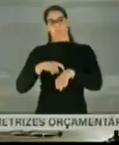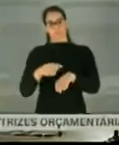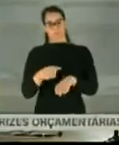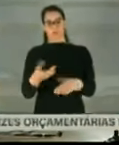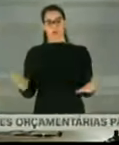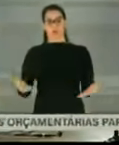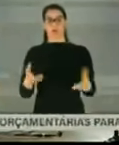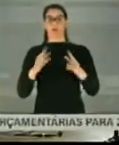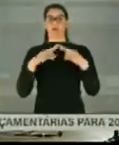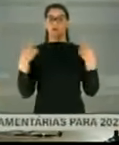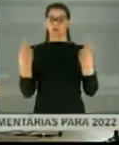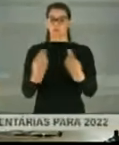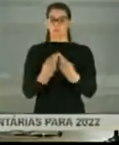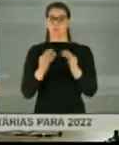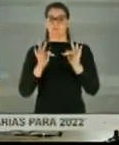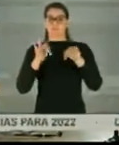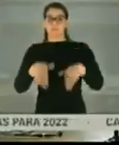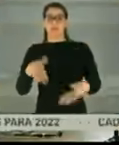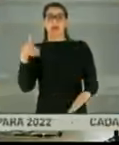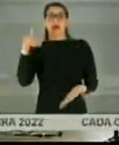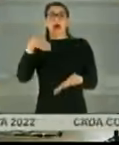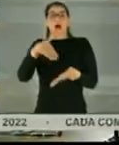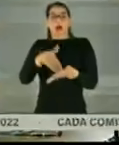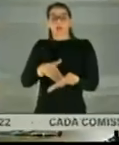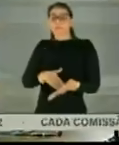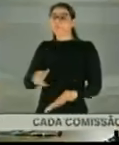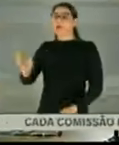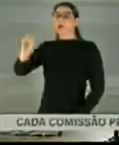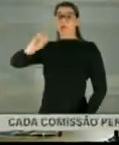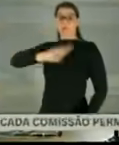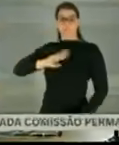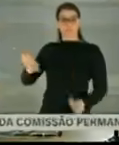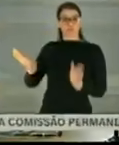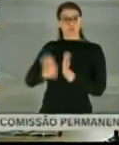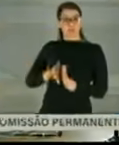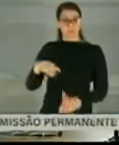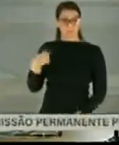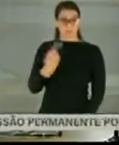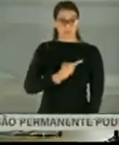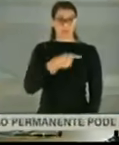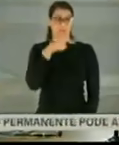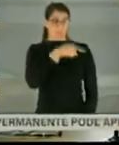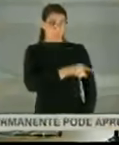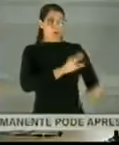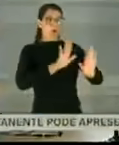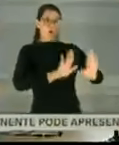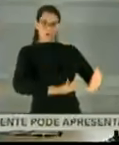está suspensa até tivermos uma resposta. Sim, a depoente continua